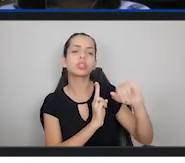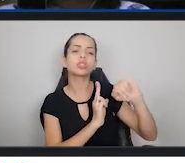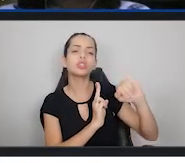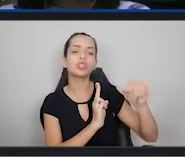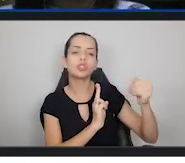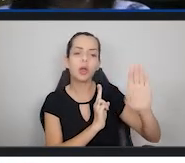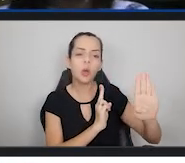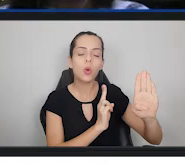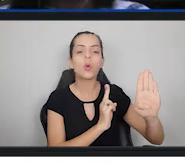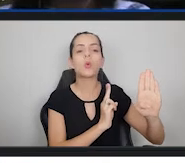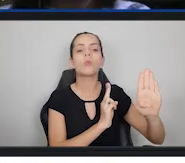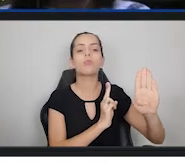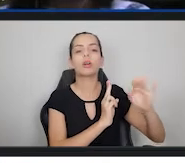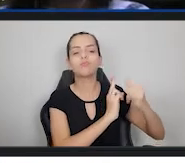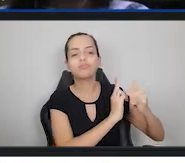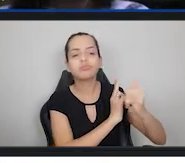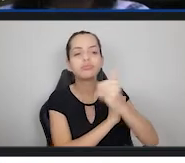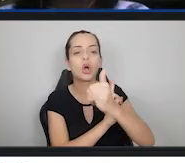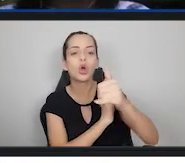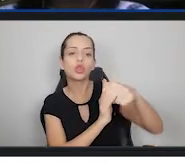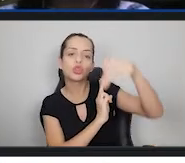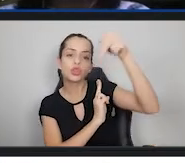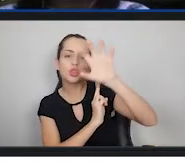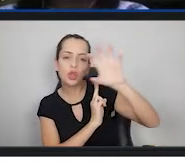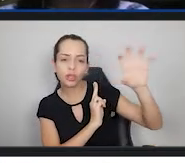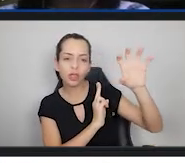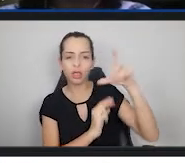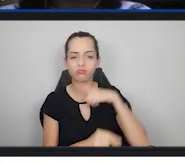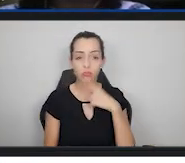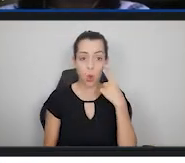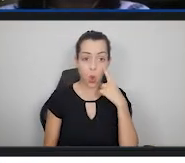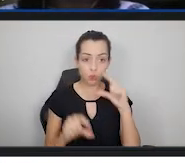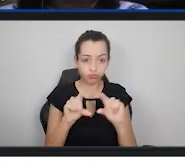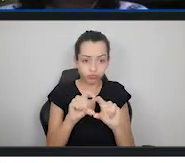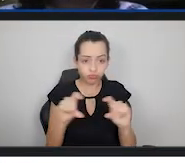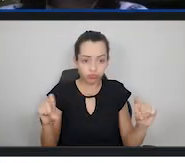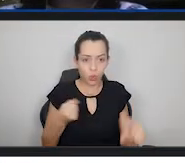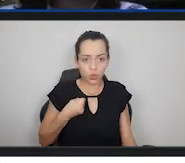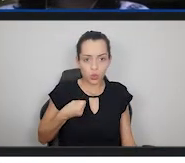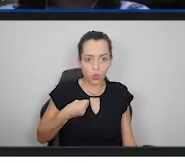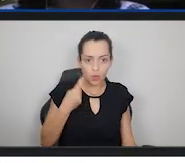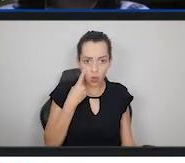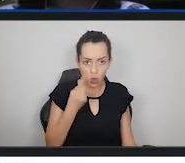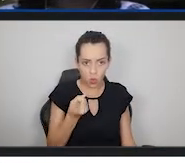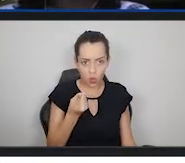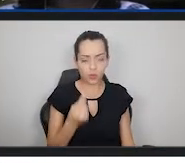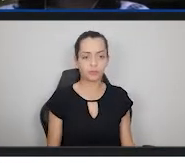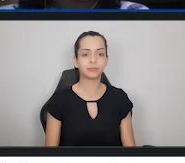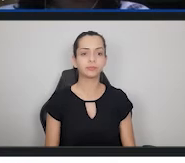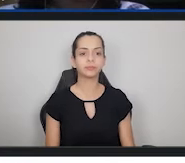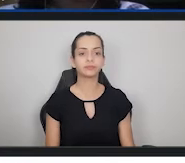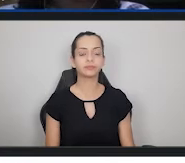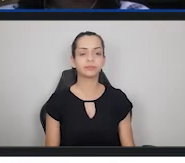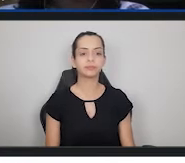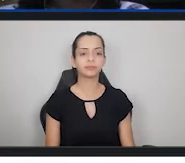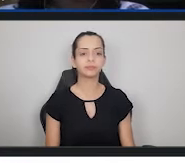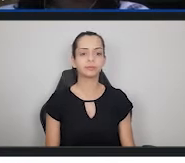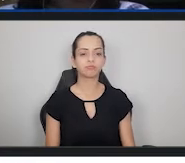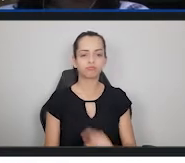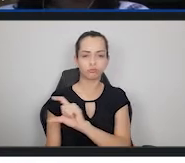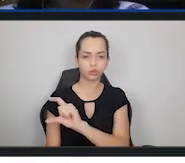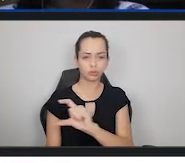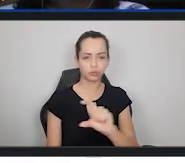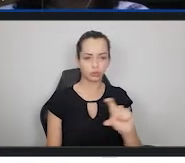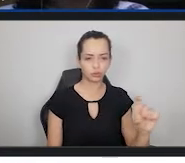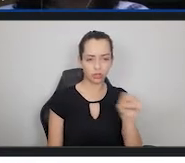a Janaúba e interligando Janaúba ao Nordeste do país, 440,